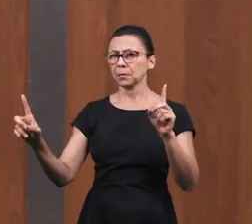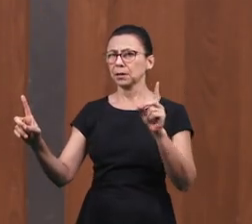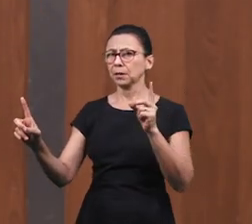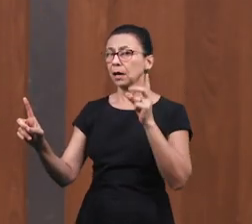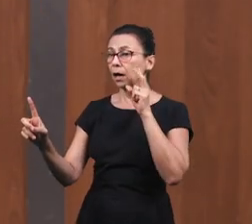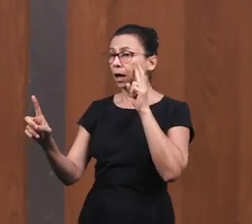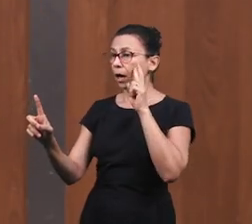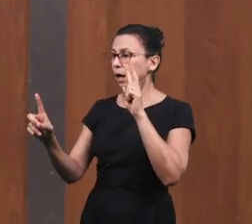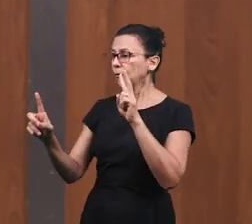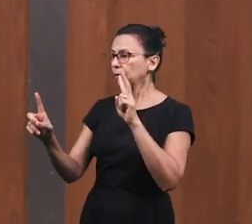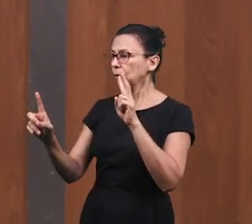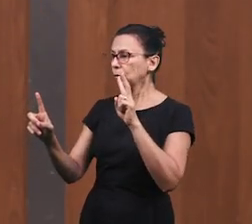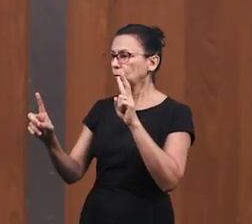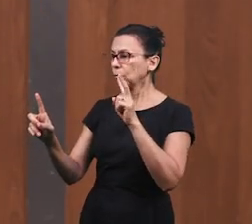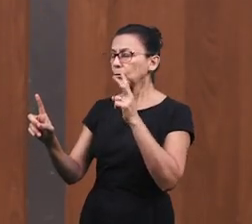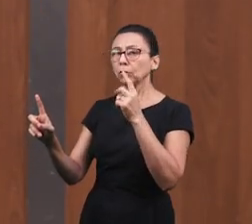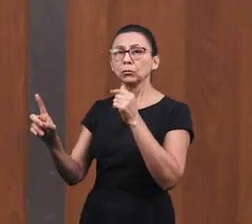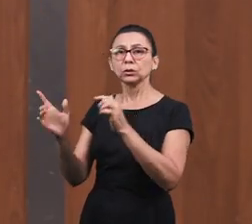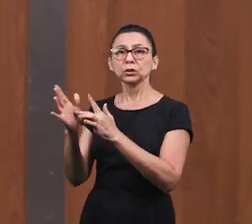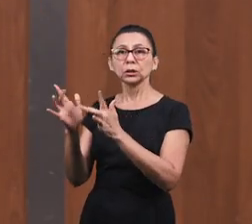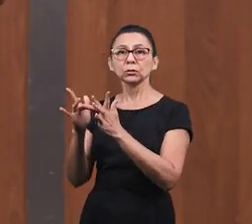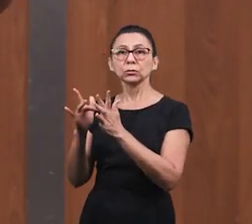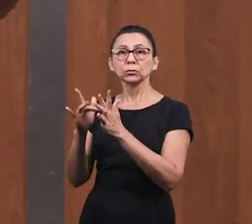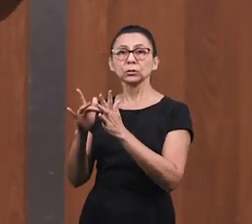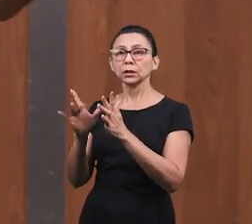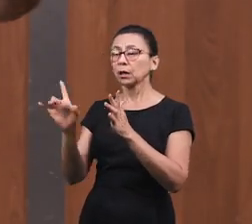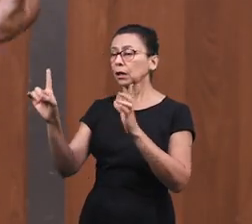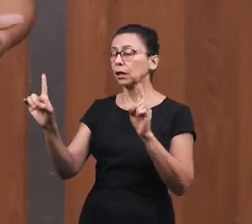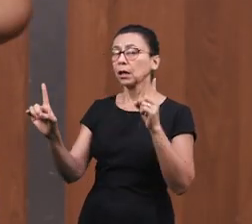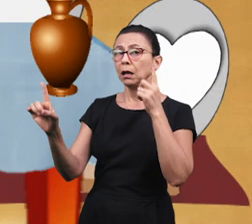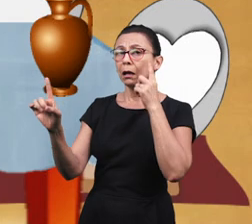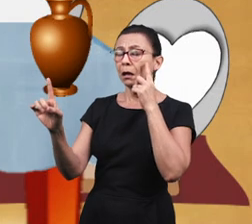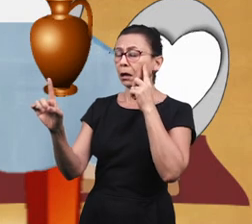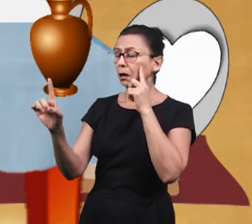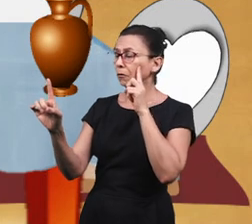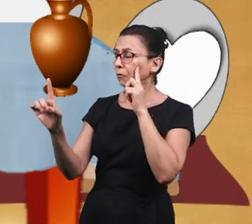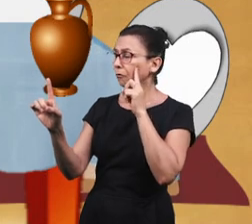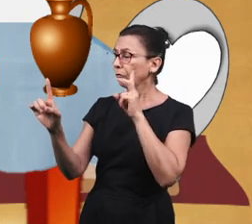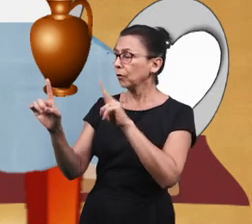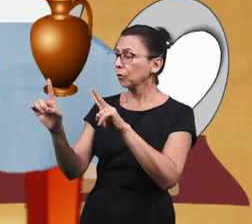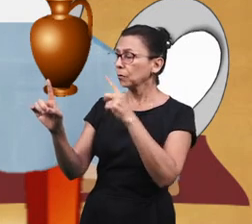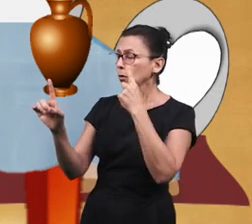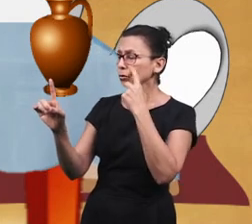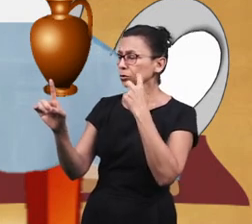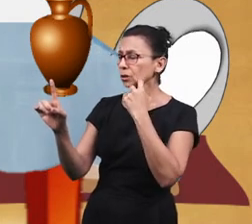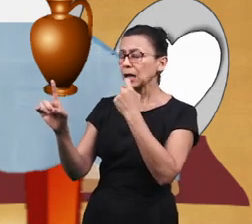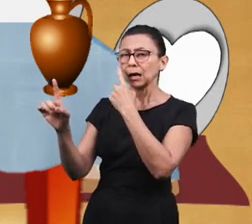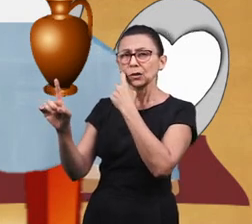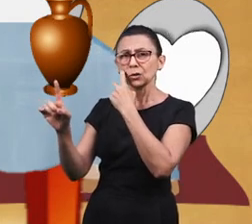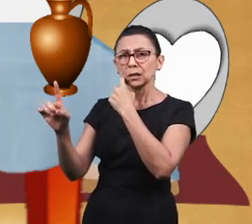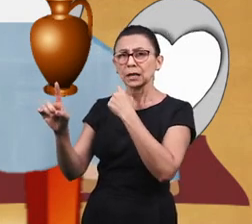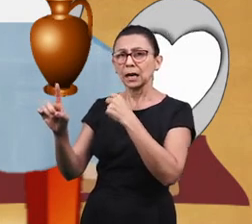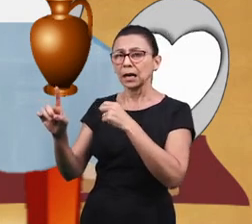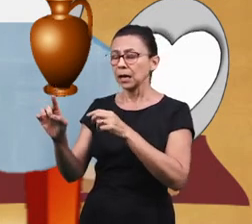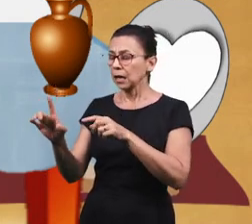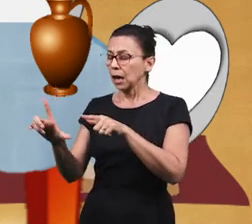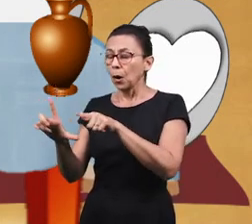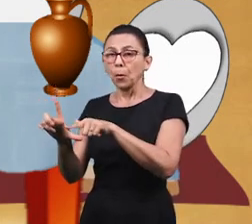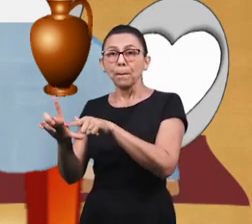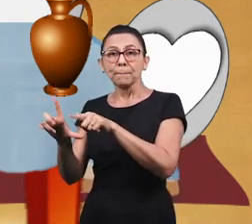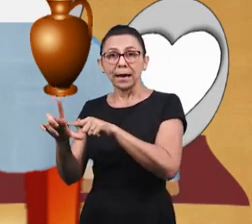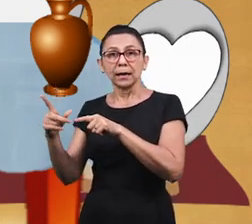a chorar, e com as suas lágrimas ela lavava os pés de Jesus. Com os seus cabelos